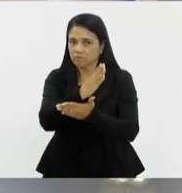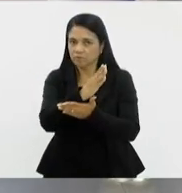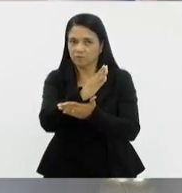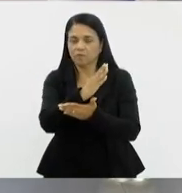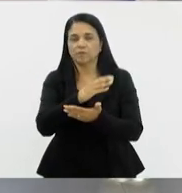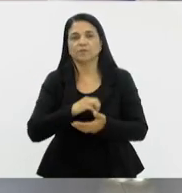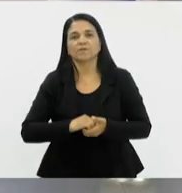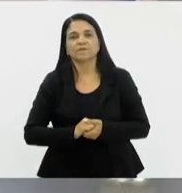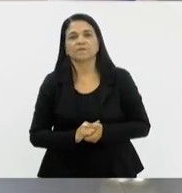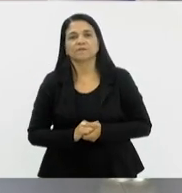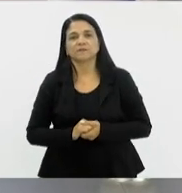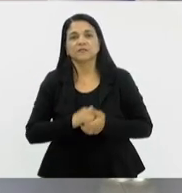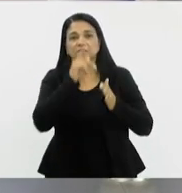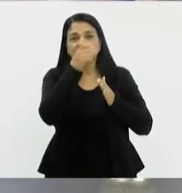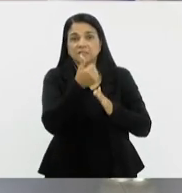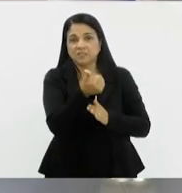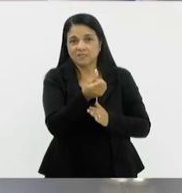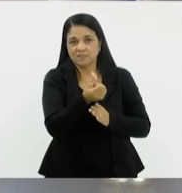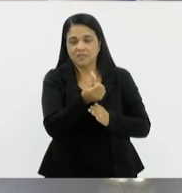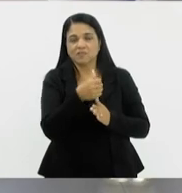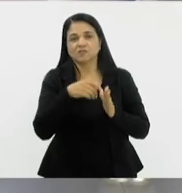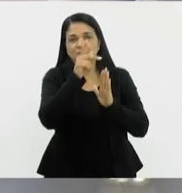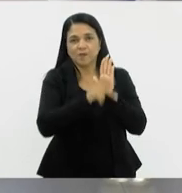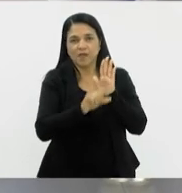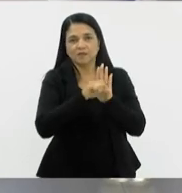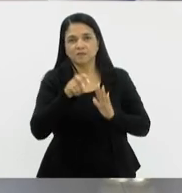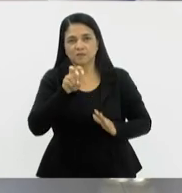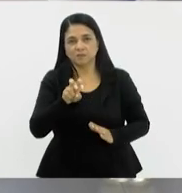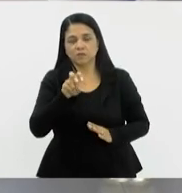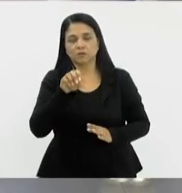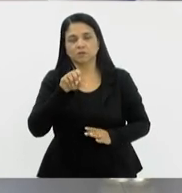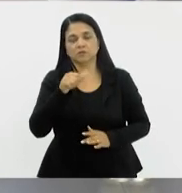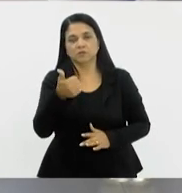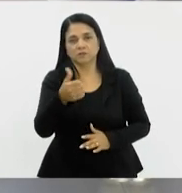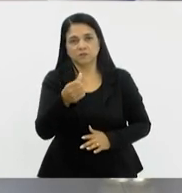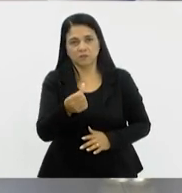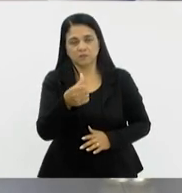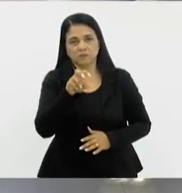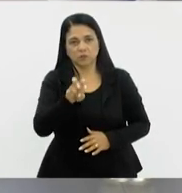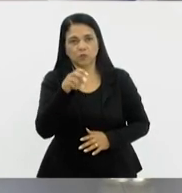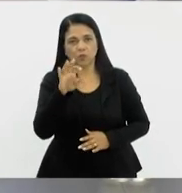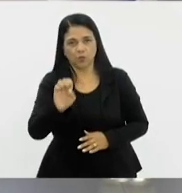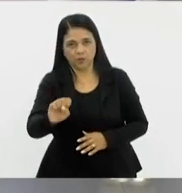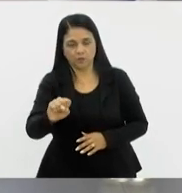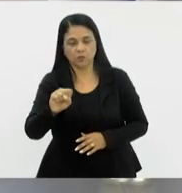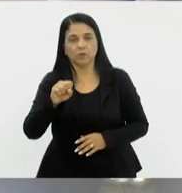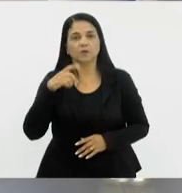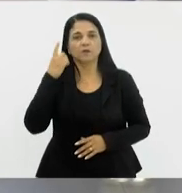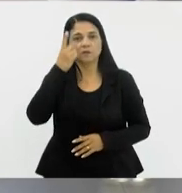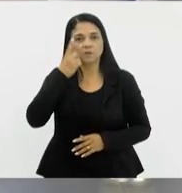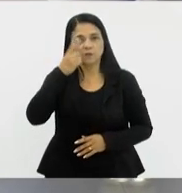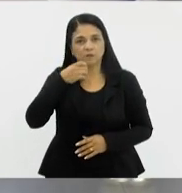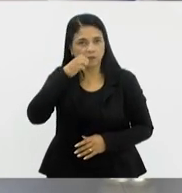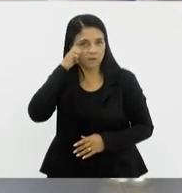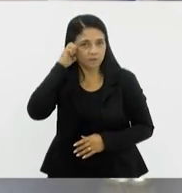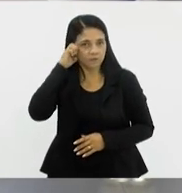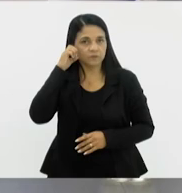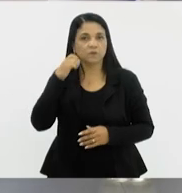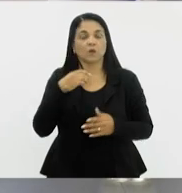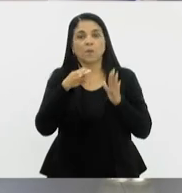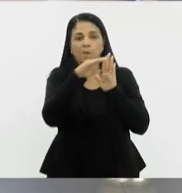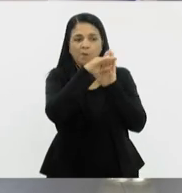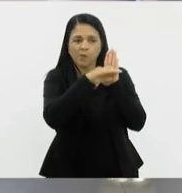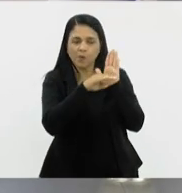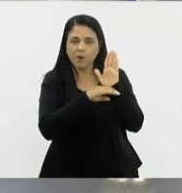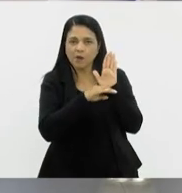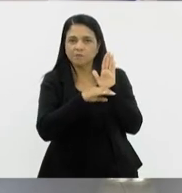estão, aprovado. 16 da pauta. PL 1958 de 23. De autoria da deputada Élica Takimoto, que destitui o programa Cardápio